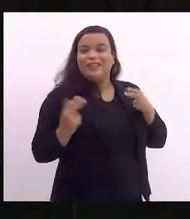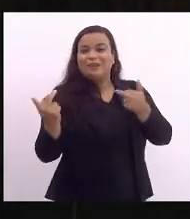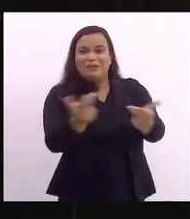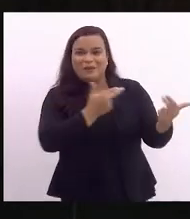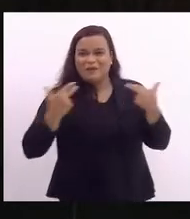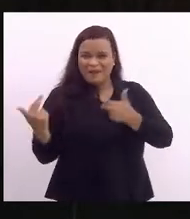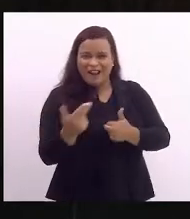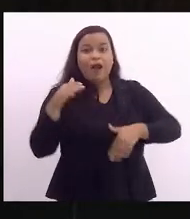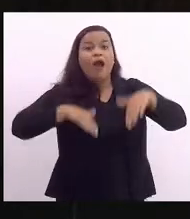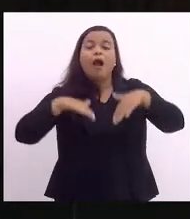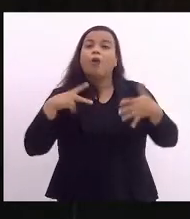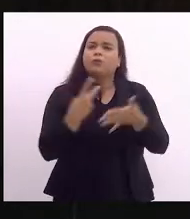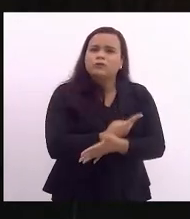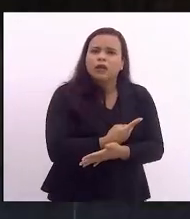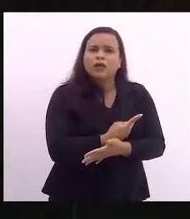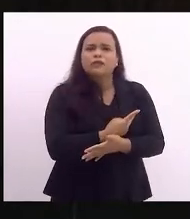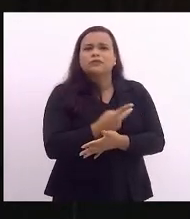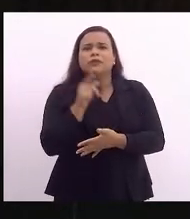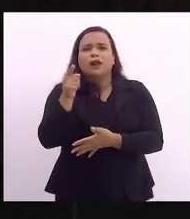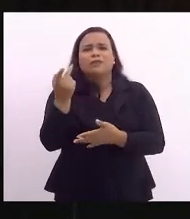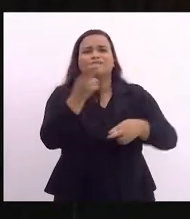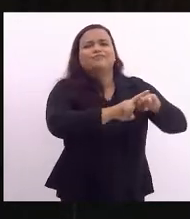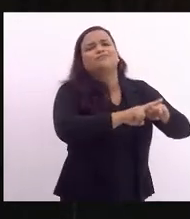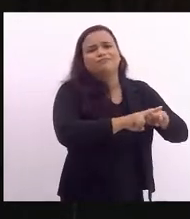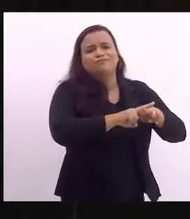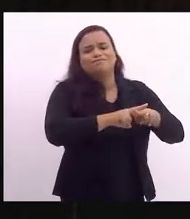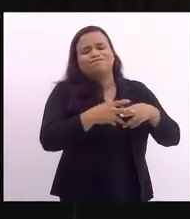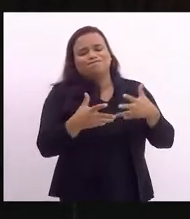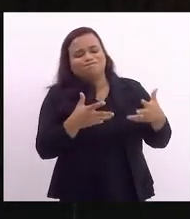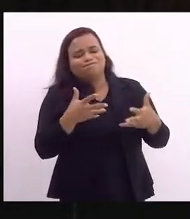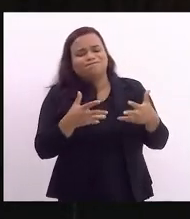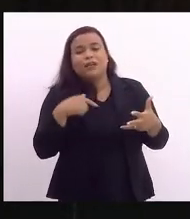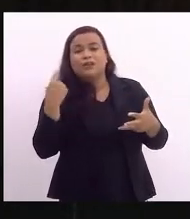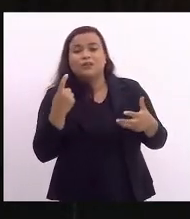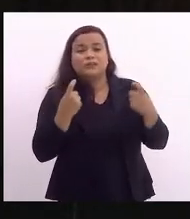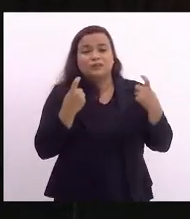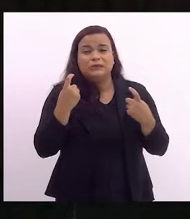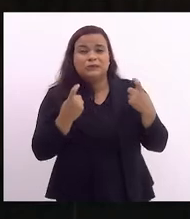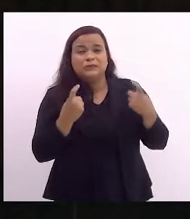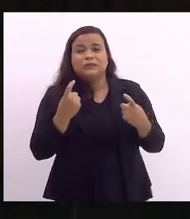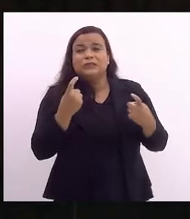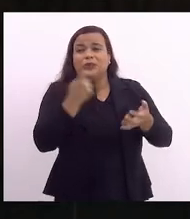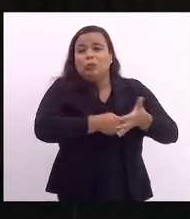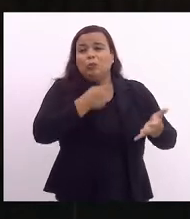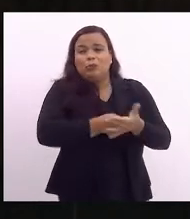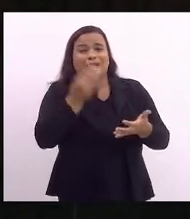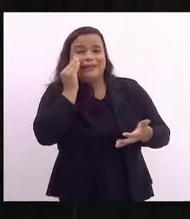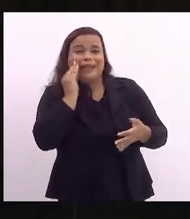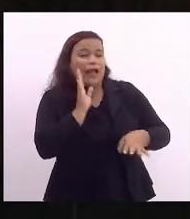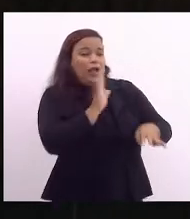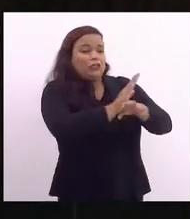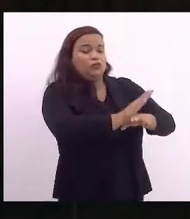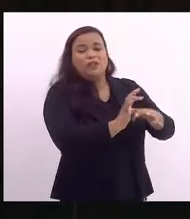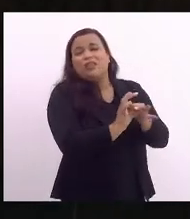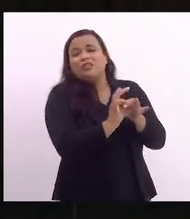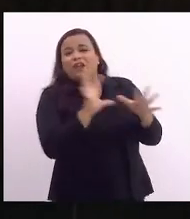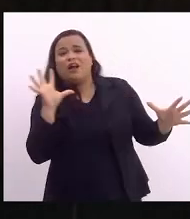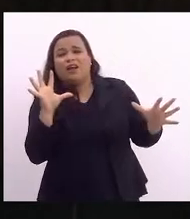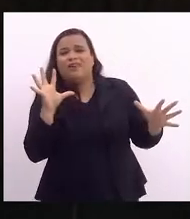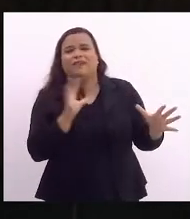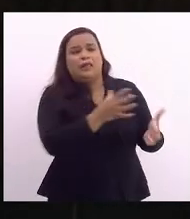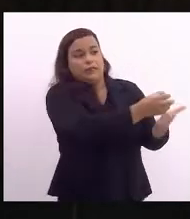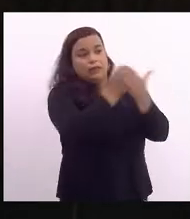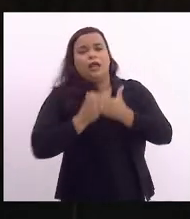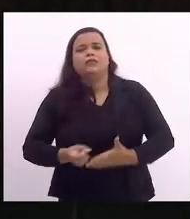às vezes, caem no sistema prisional, e a gente fica naquela luta para tentar tirar aquela pessoa de lá, resgatar ela, trazer